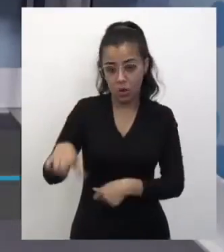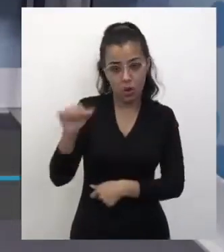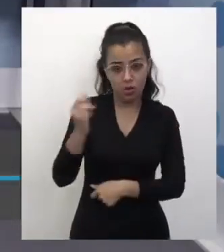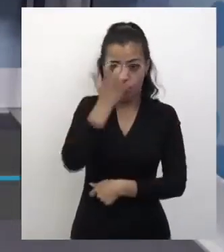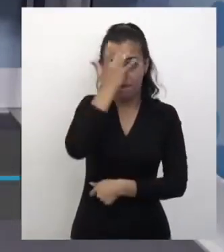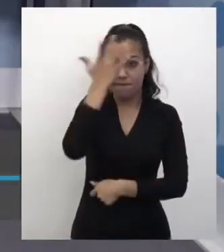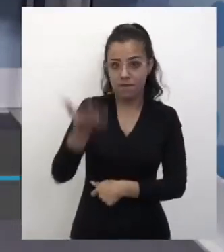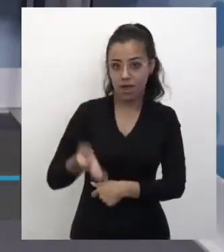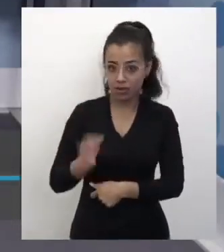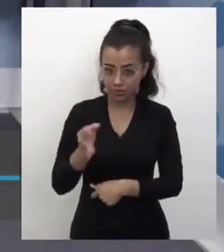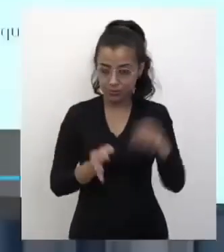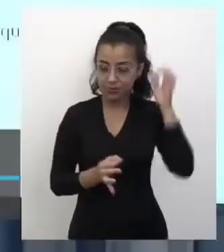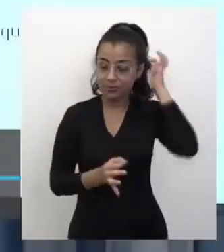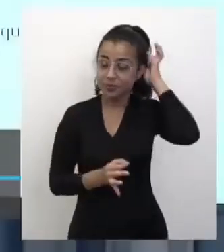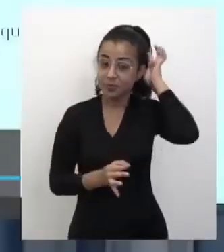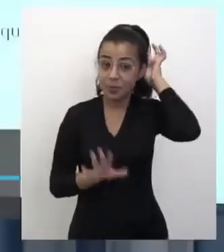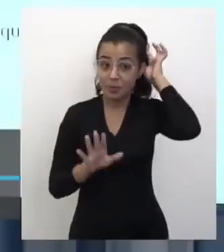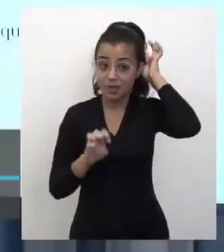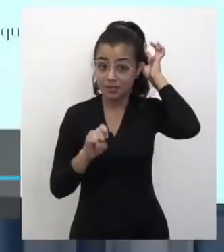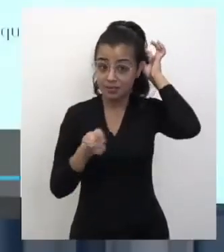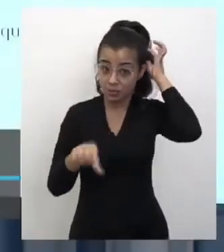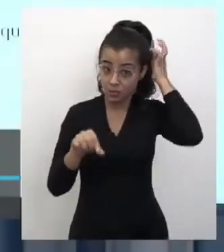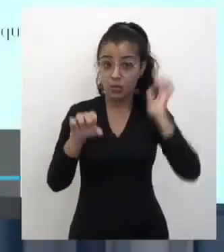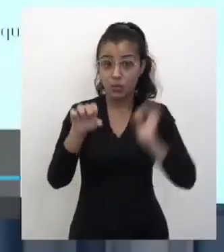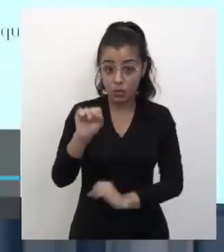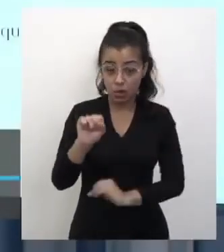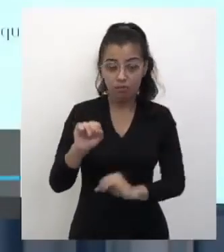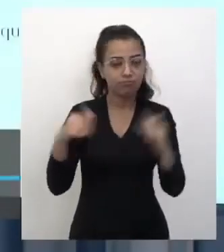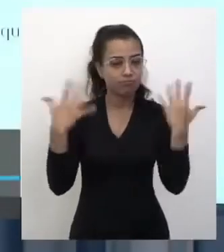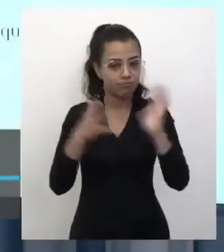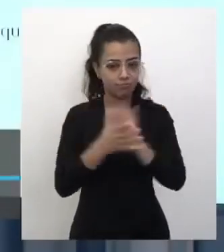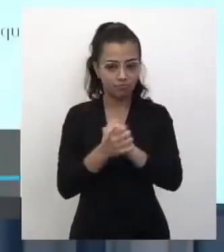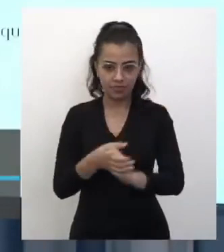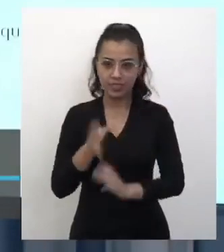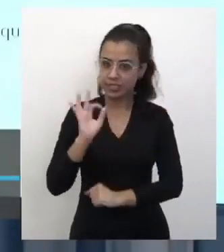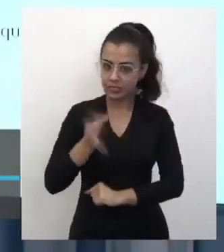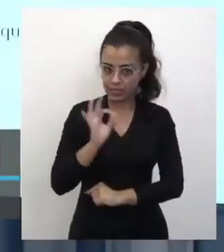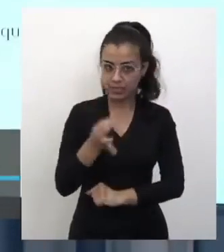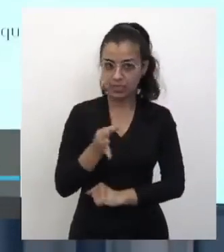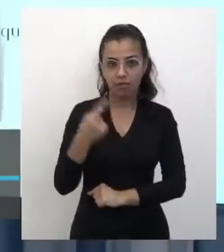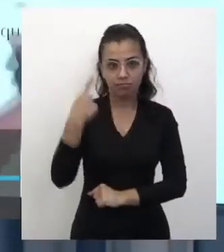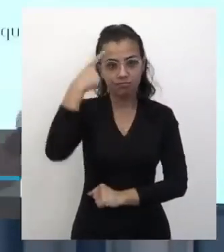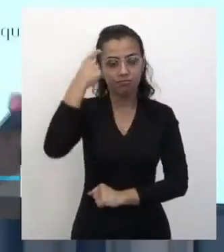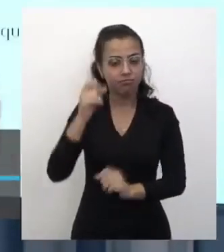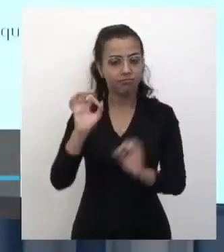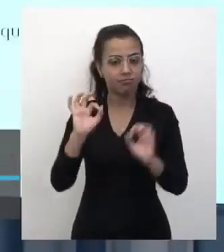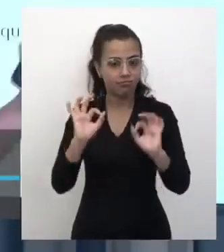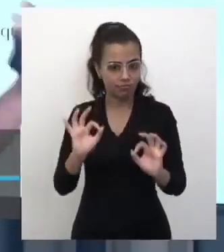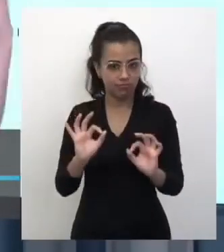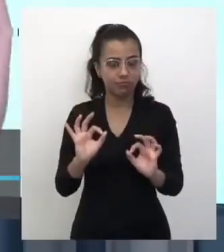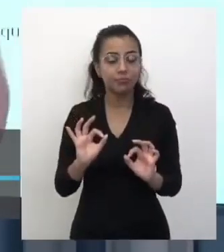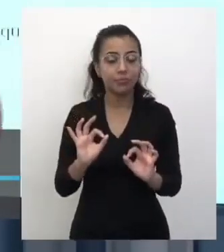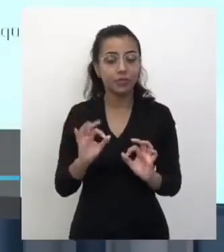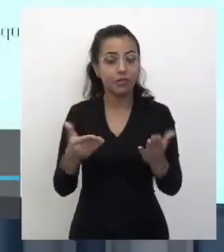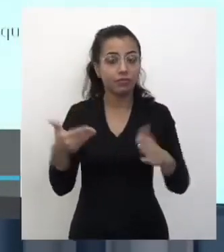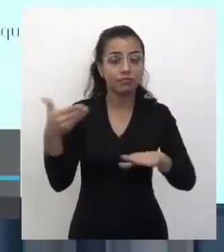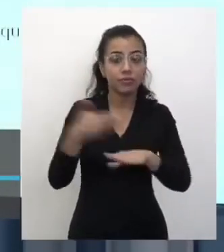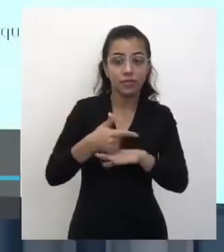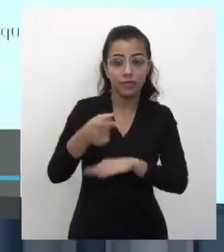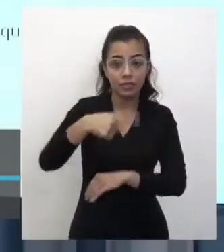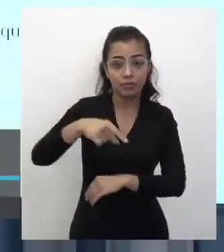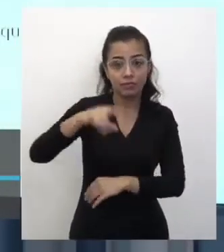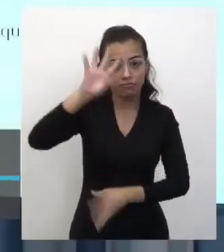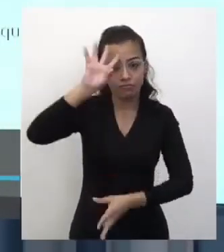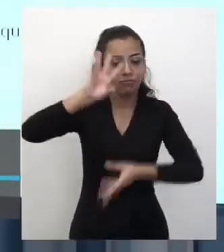ia nessa. Boa. Mas quem foi na do 8 aí, ó, parabéns, é isso mesmo, essa é a ideia. Então a ideia aqui, eu tenho certeza que